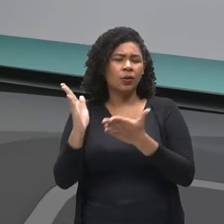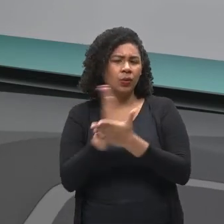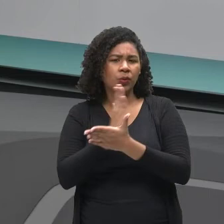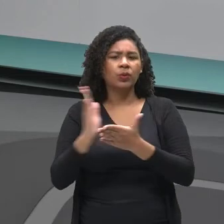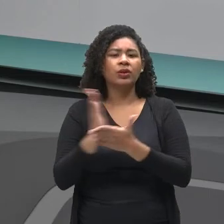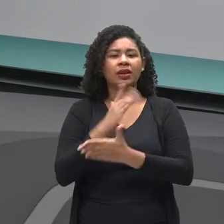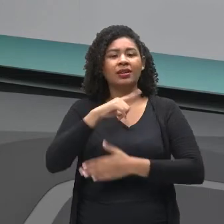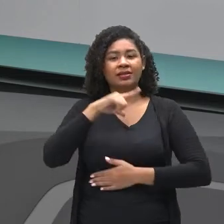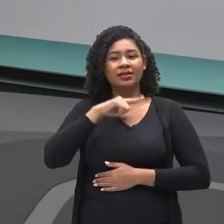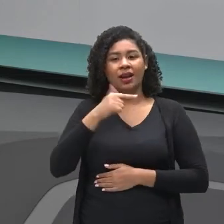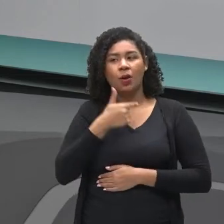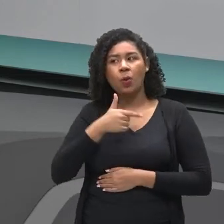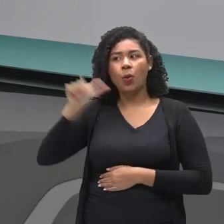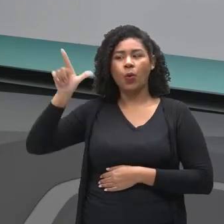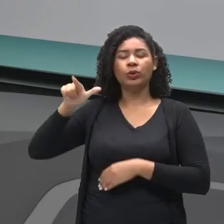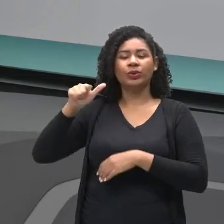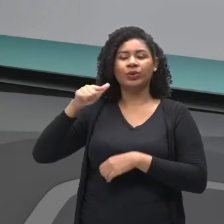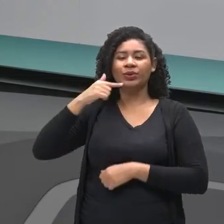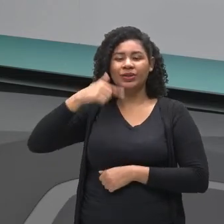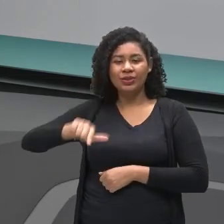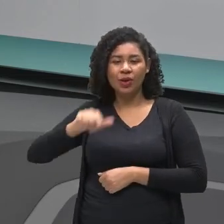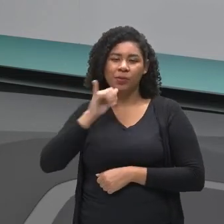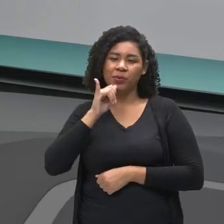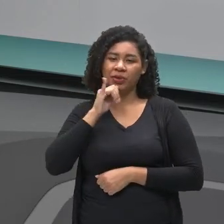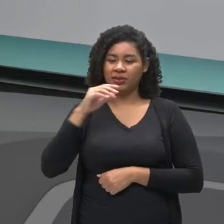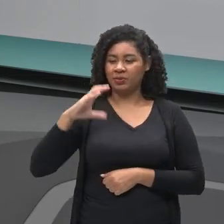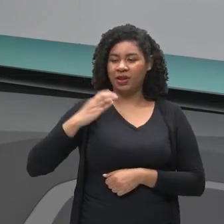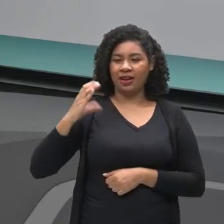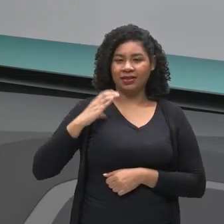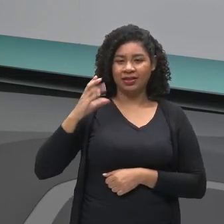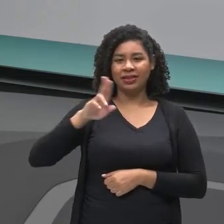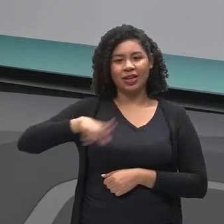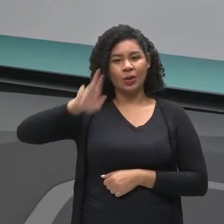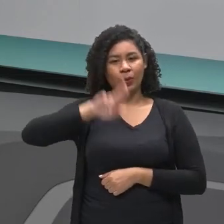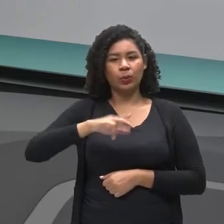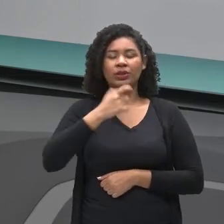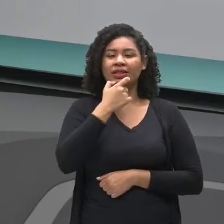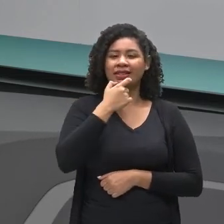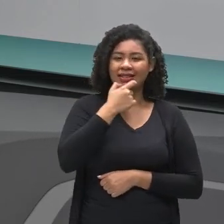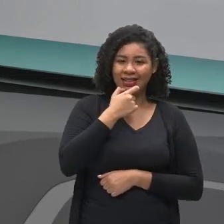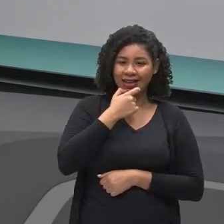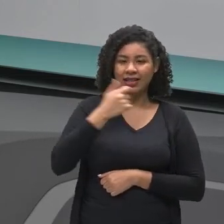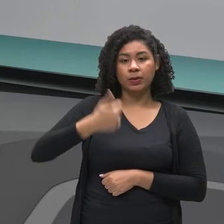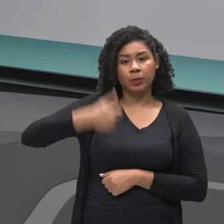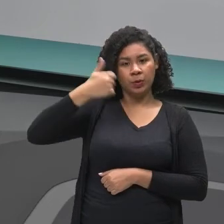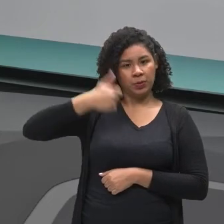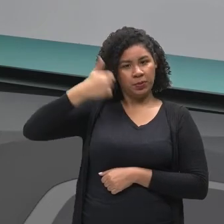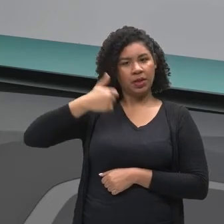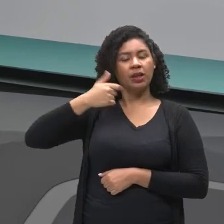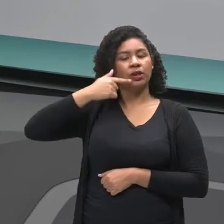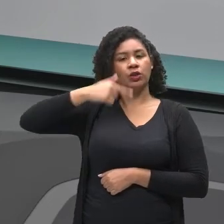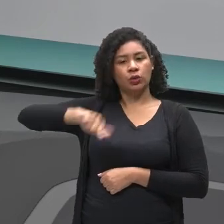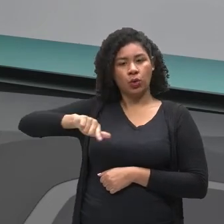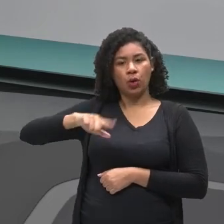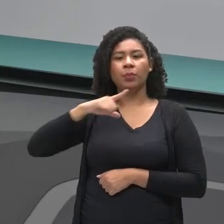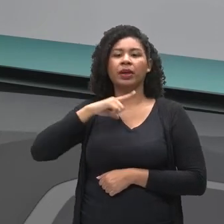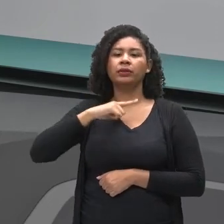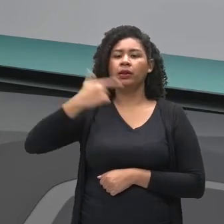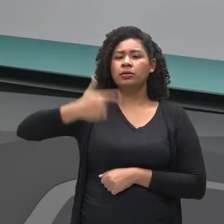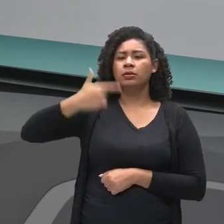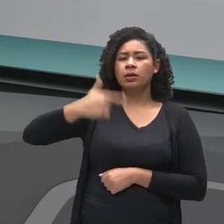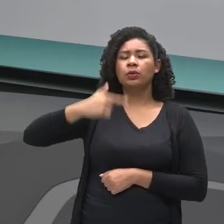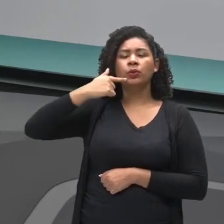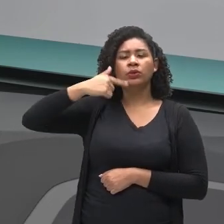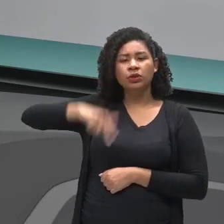idioma também, como é o exemplo do Canadá. O Canadá fala a língua inglesa as a first language, como a primeira língua, mas também fala